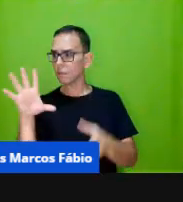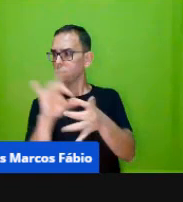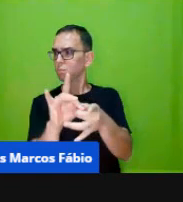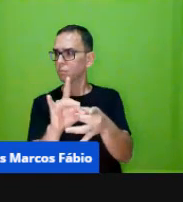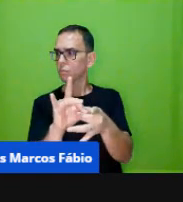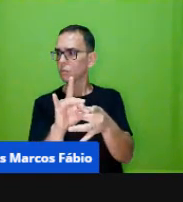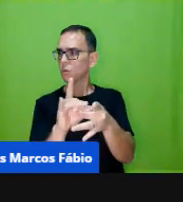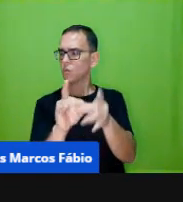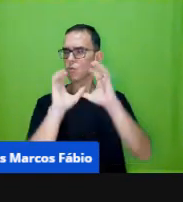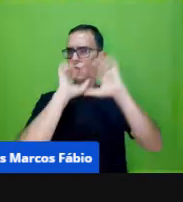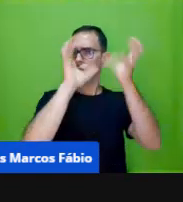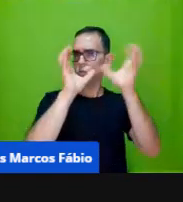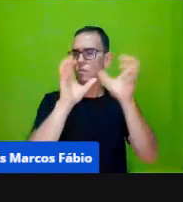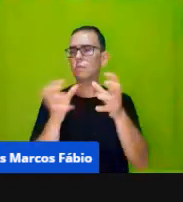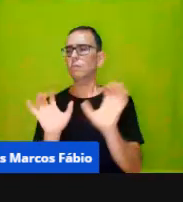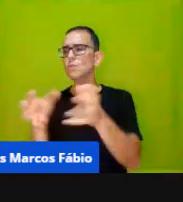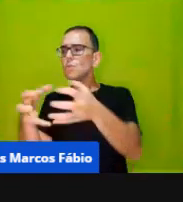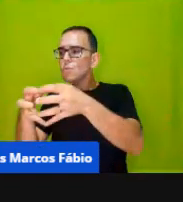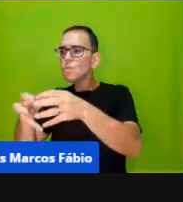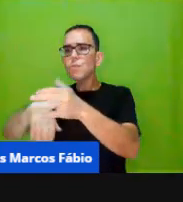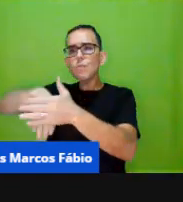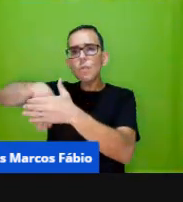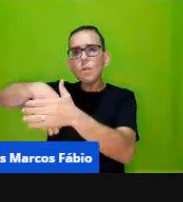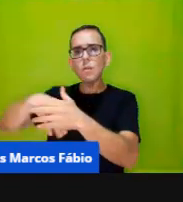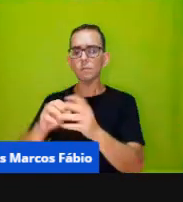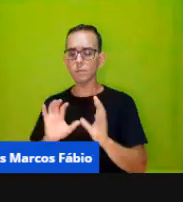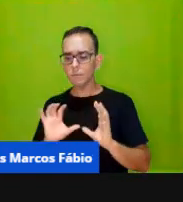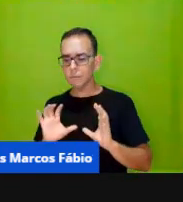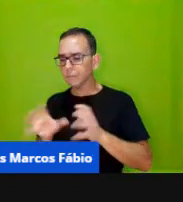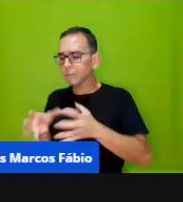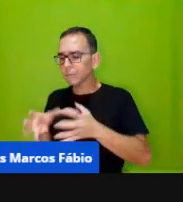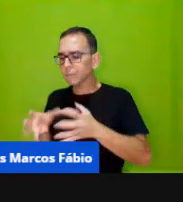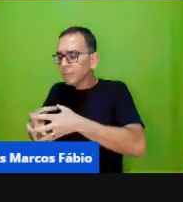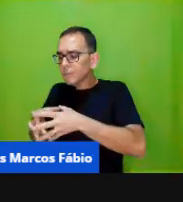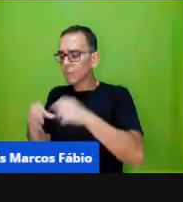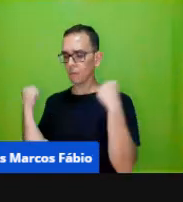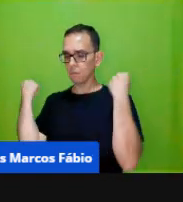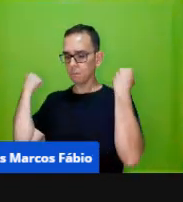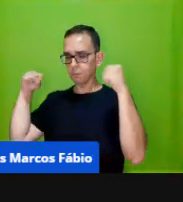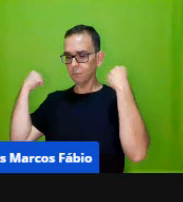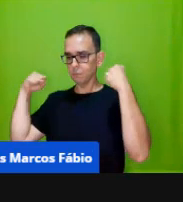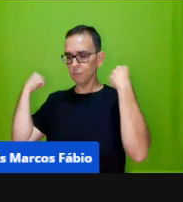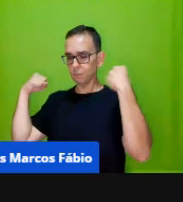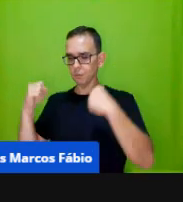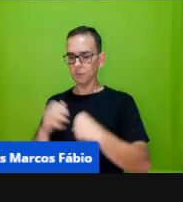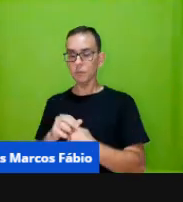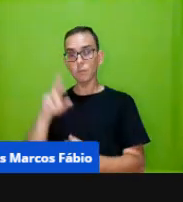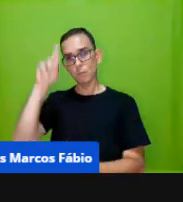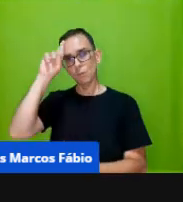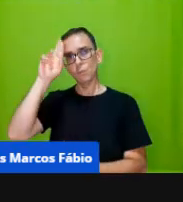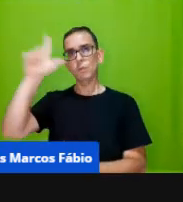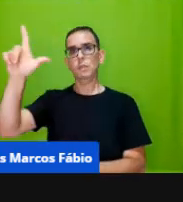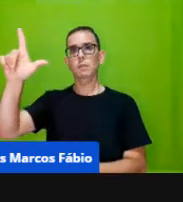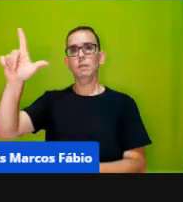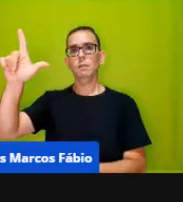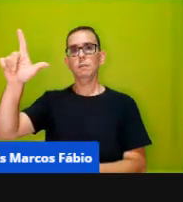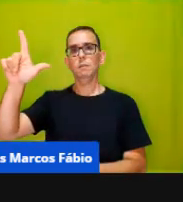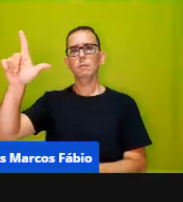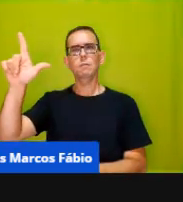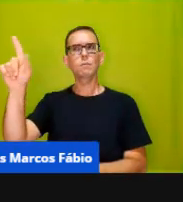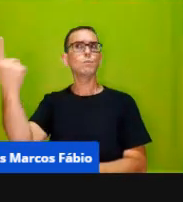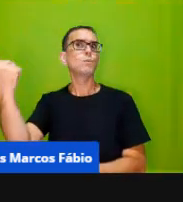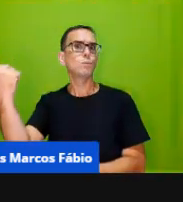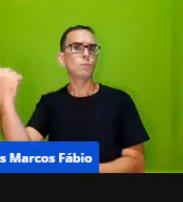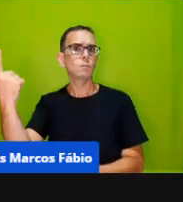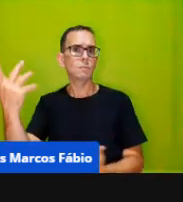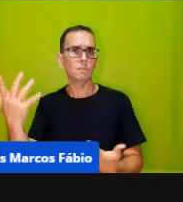voleibol, no seu time de futsal, na sua equipe de atletismo, um líder, não é mesmo? Então,